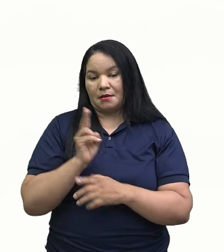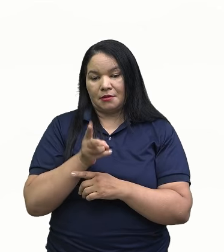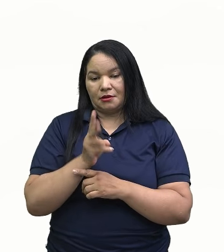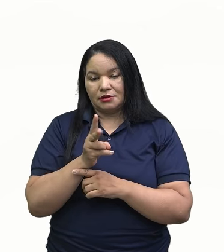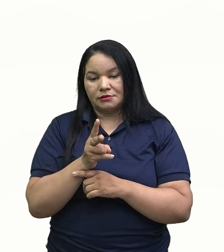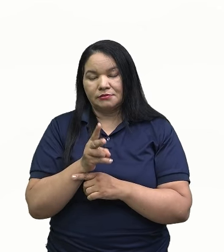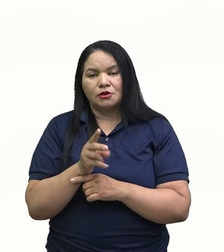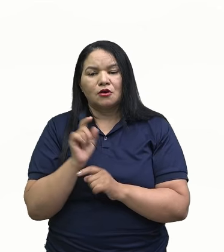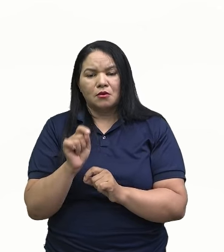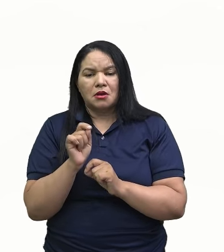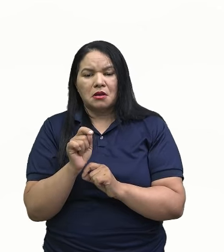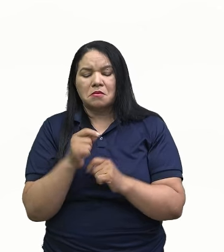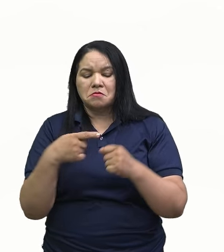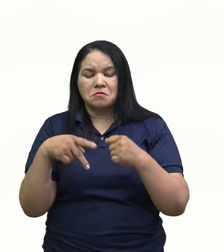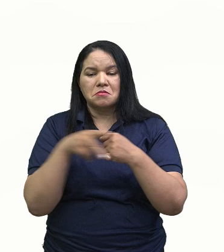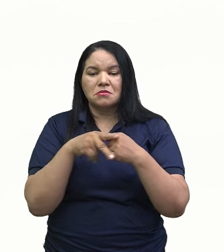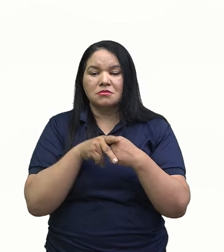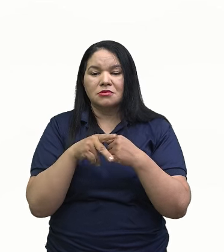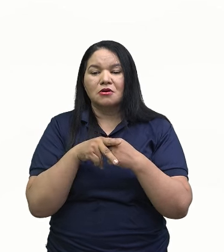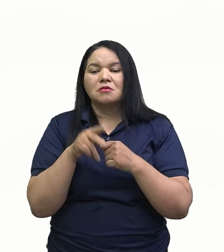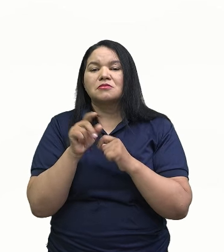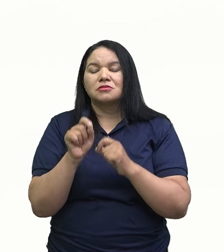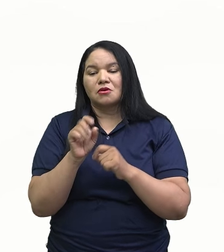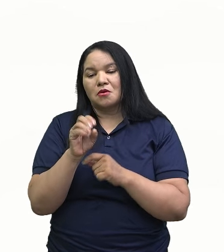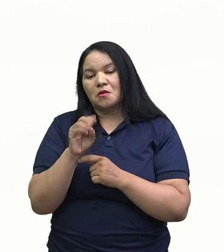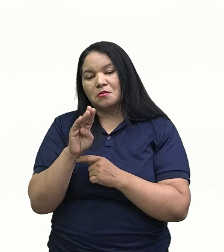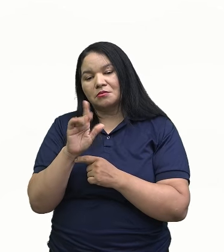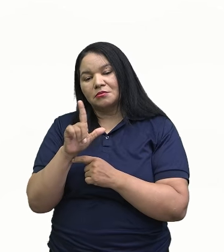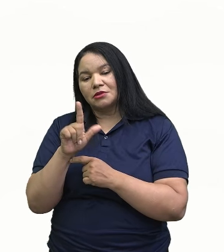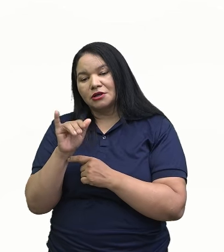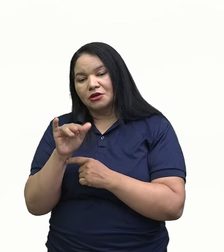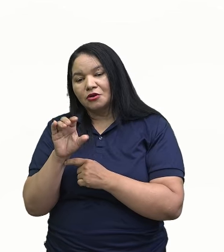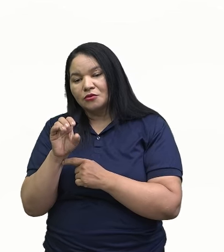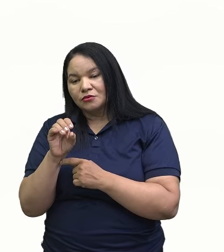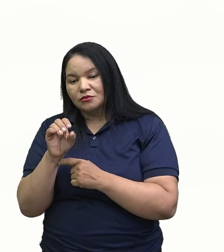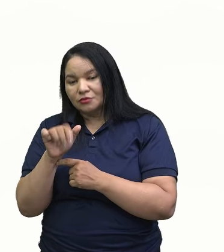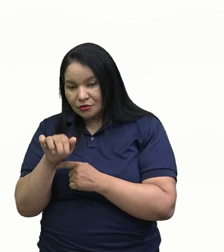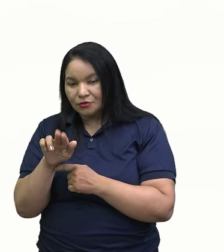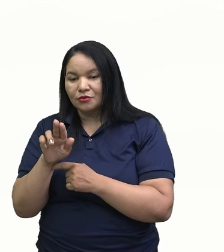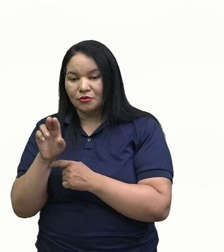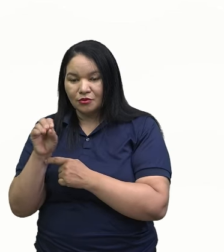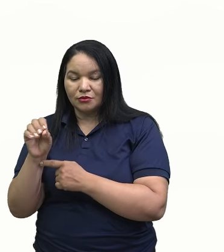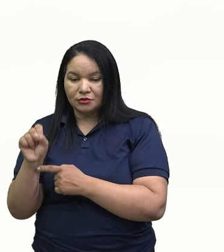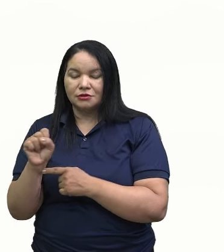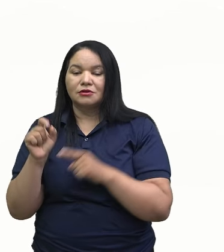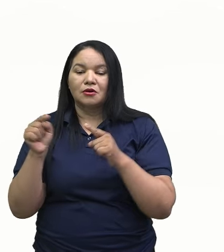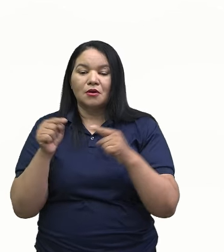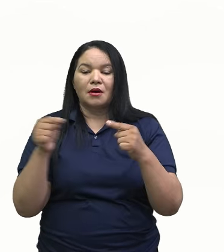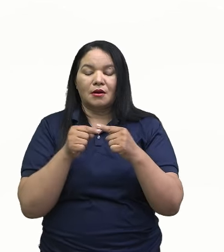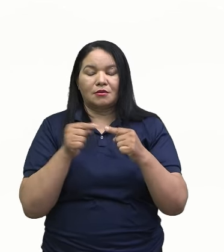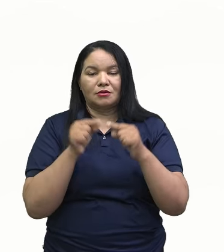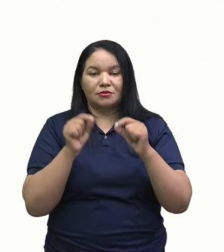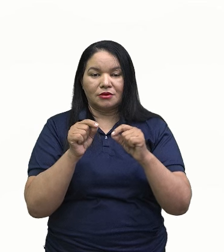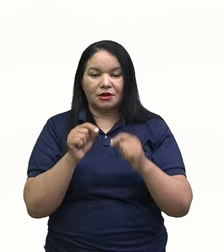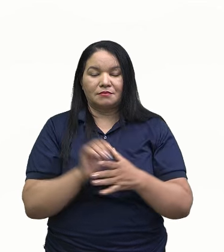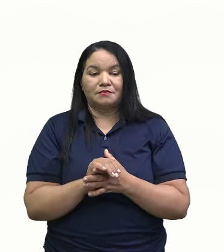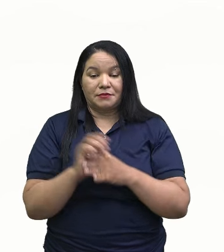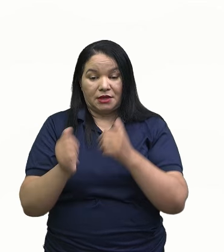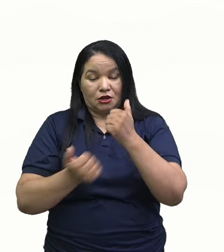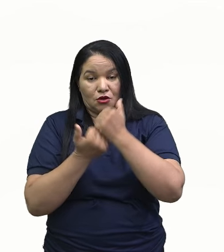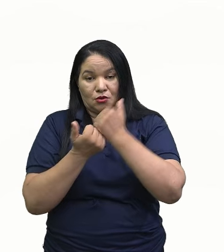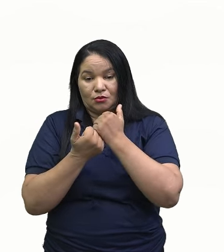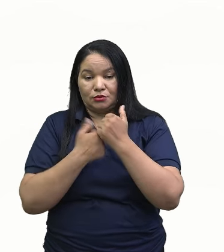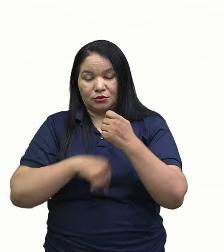que são pronomes oblíquos? São pronomes, ó, como estes, que servem para substituir um